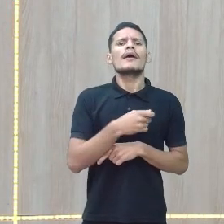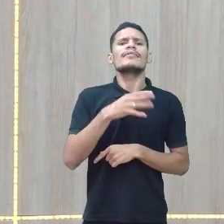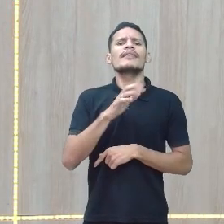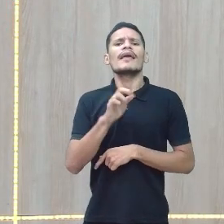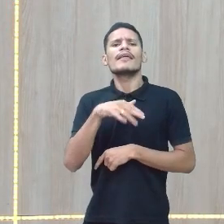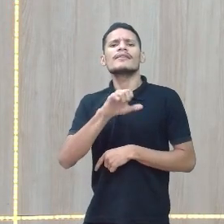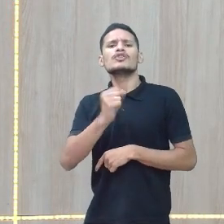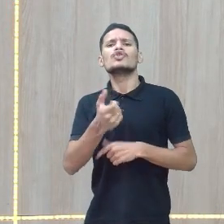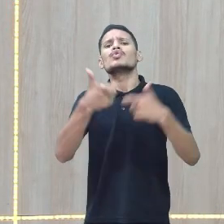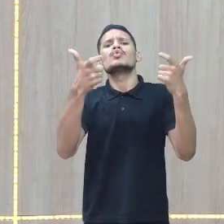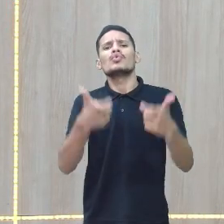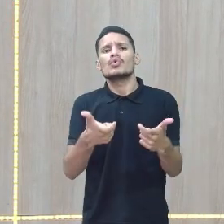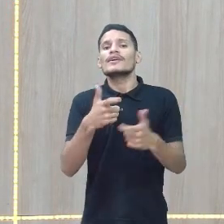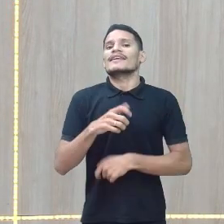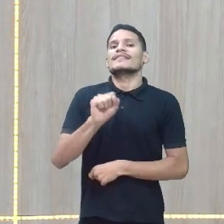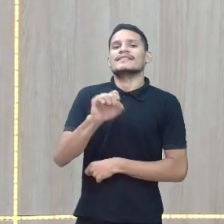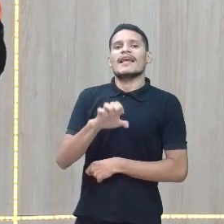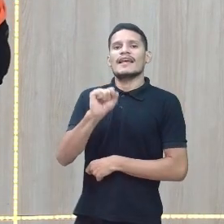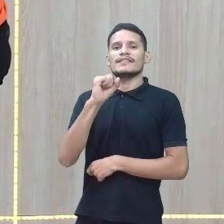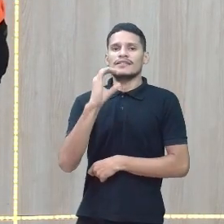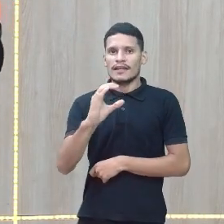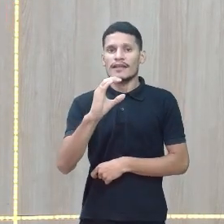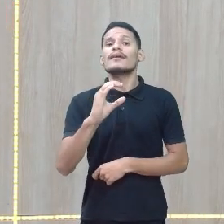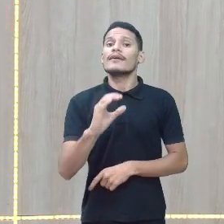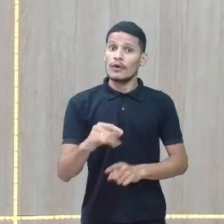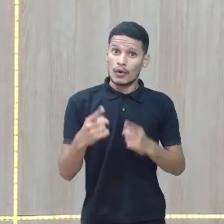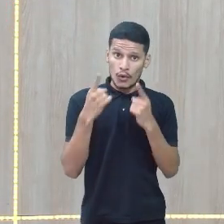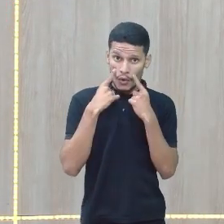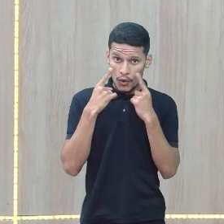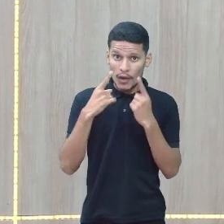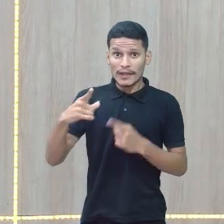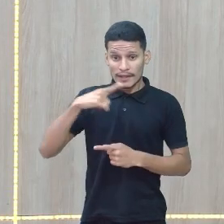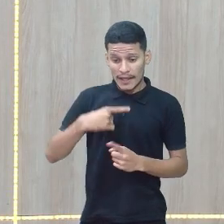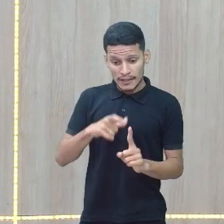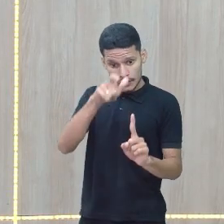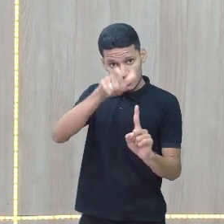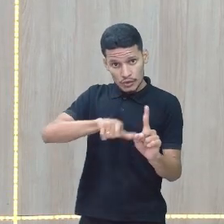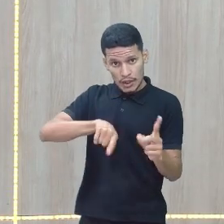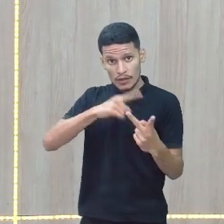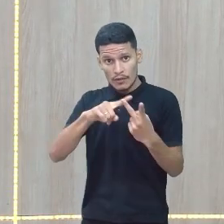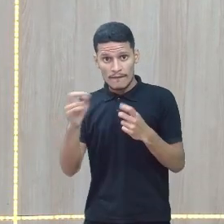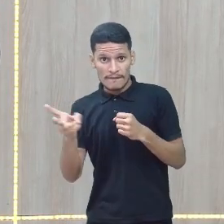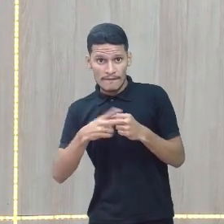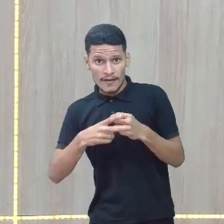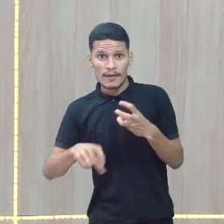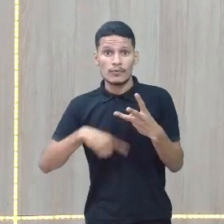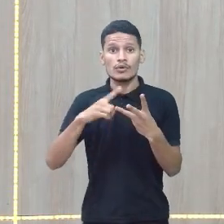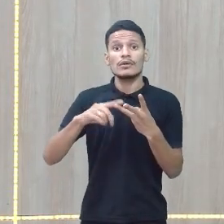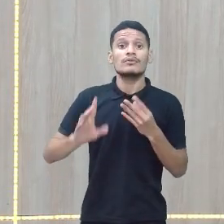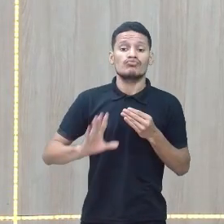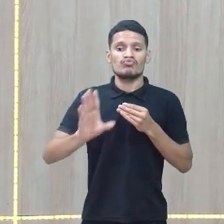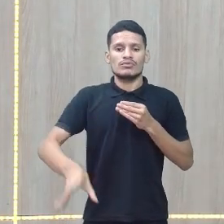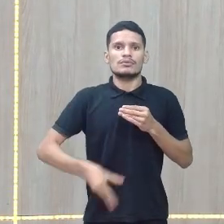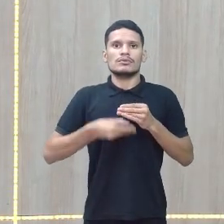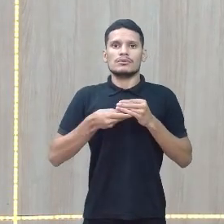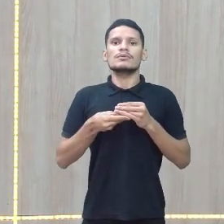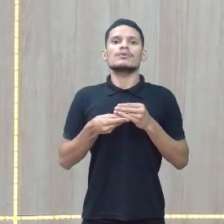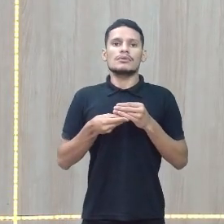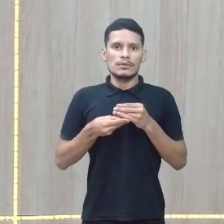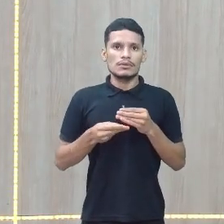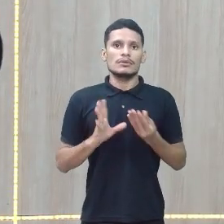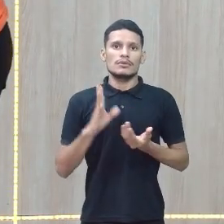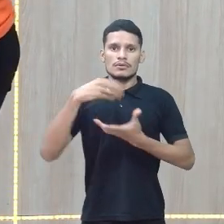No SESC. E aí nós temos aqui o sujeito, o verbo e o